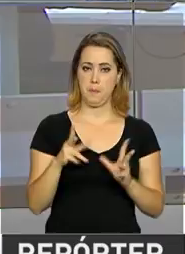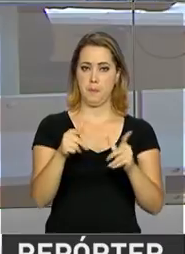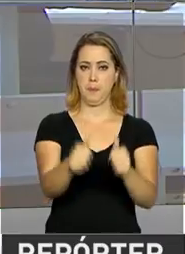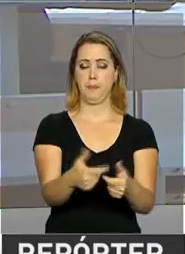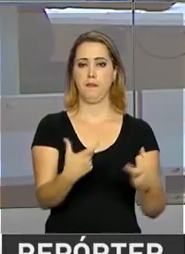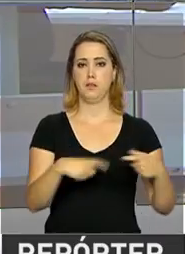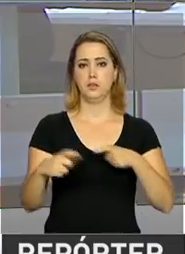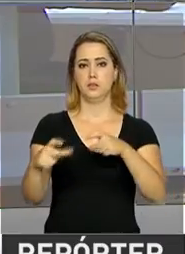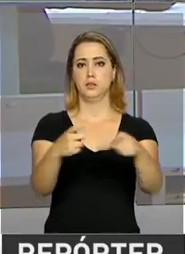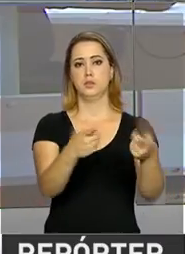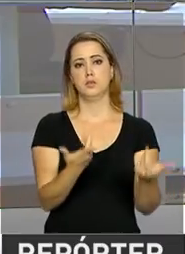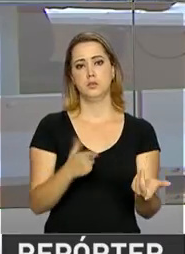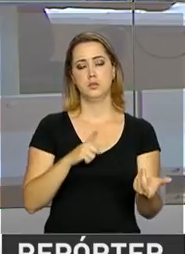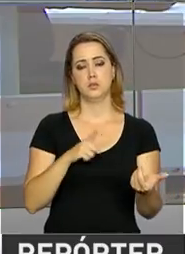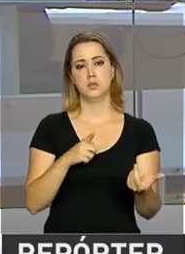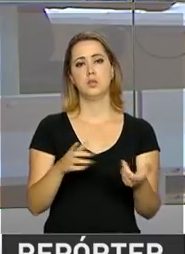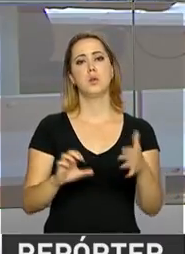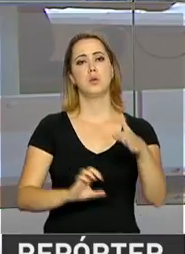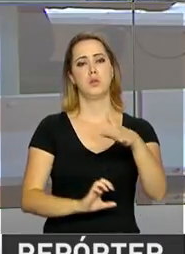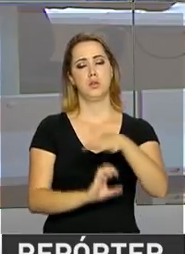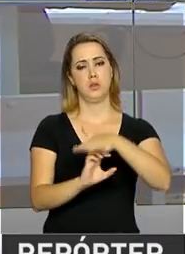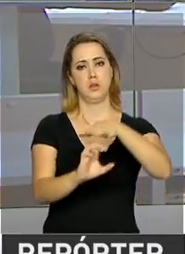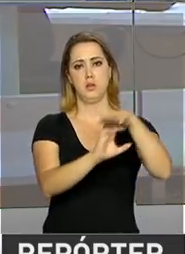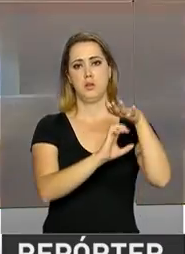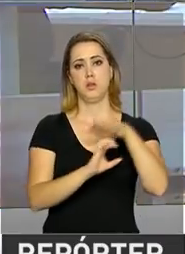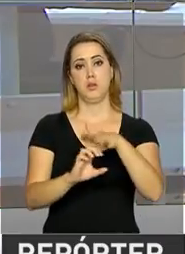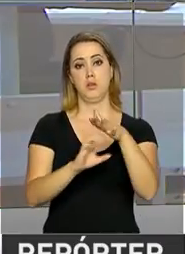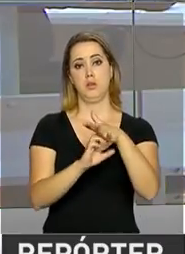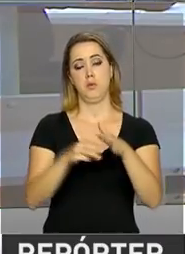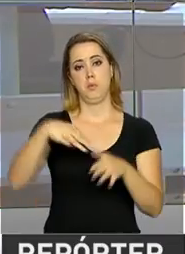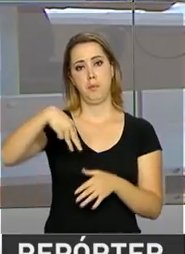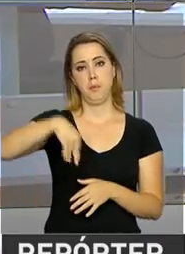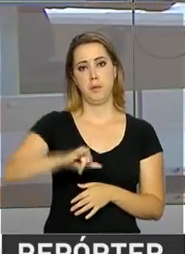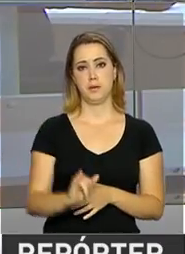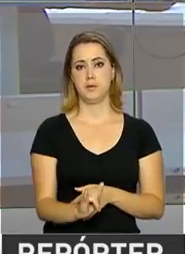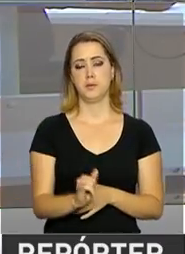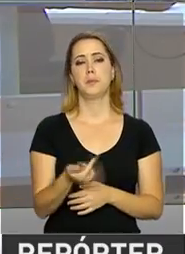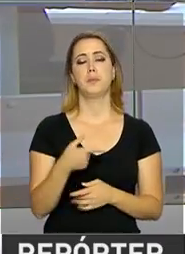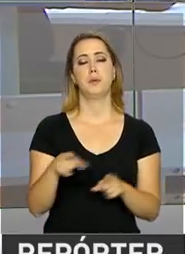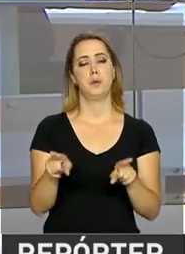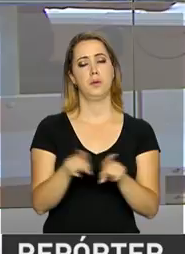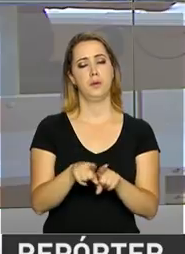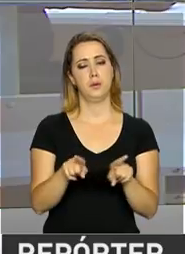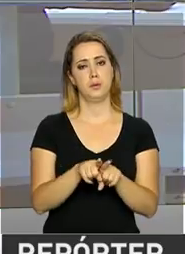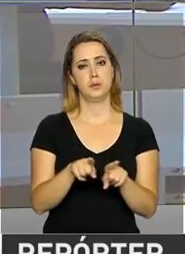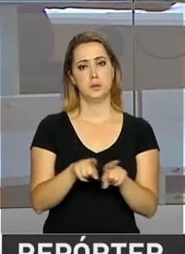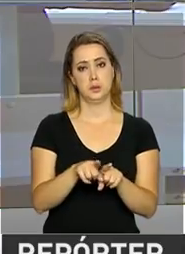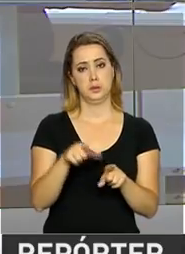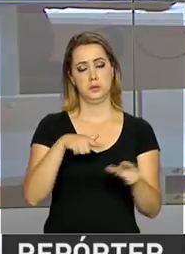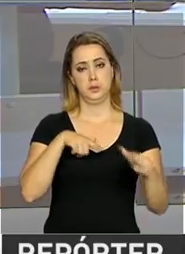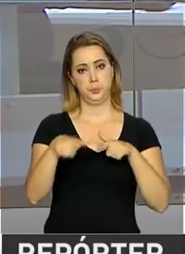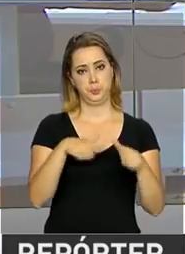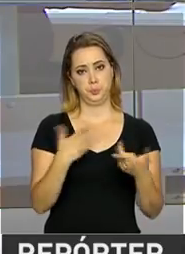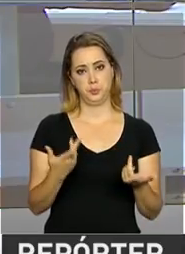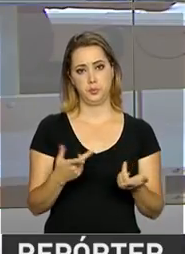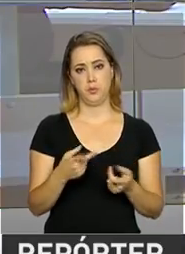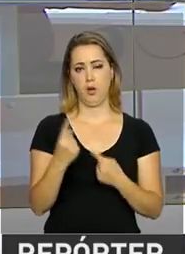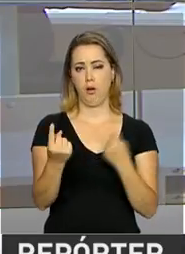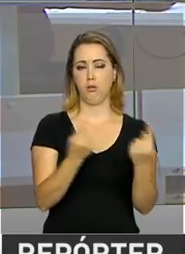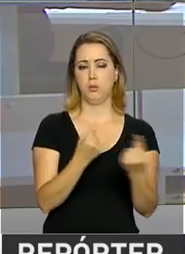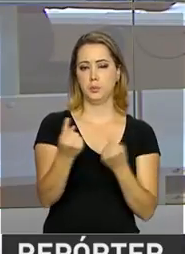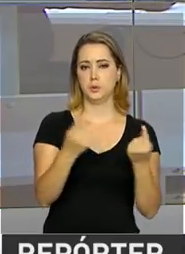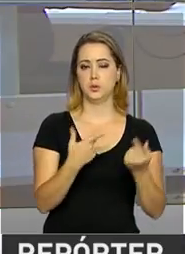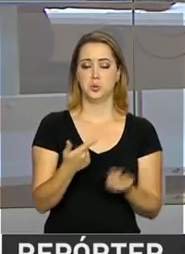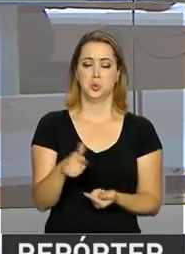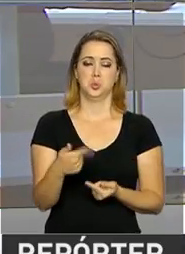os estabelecimentos com cadastro de empresa individual que ten um funcionário para microempreendedores individuais sem